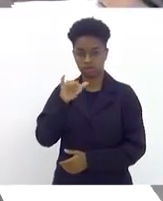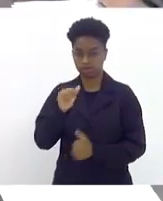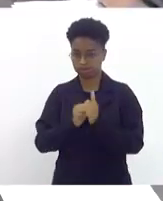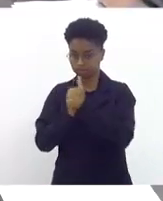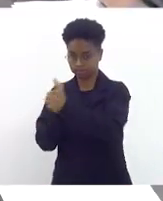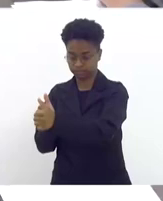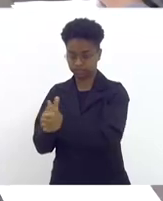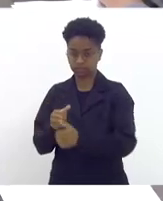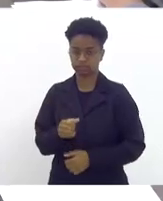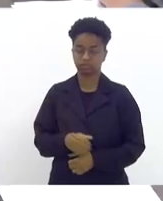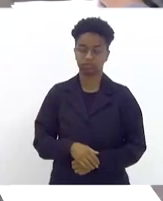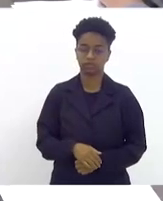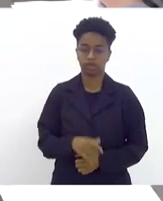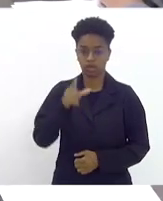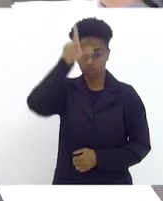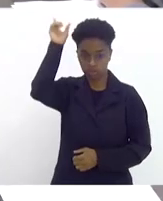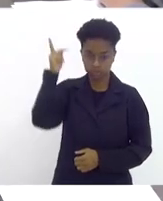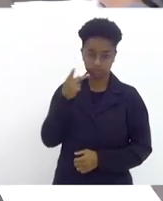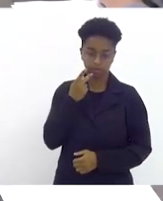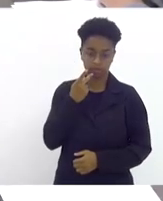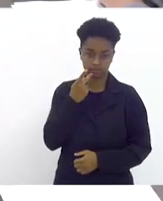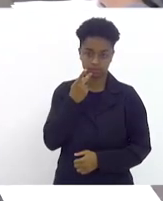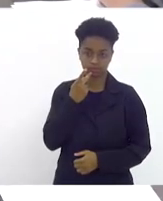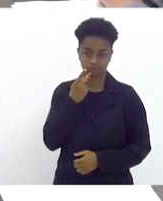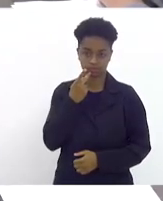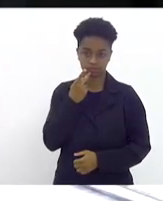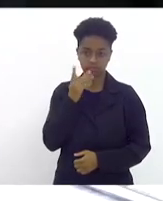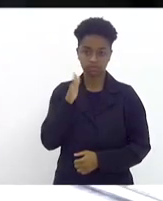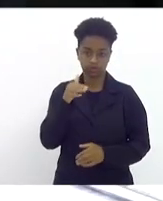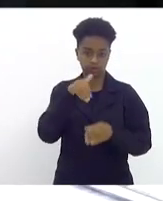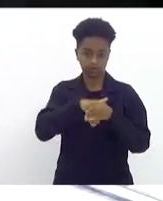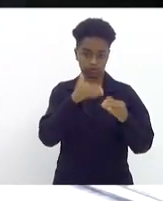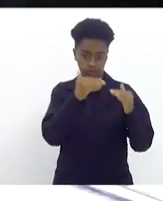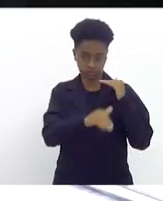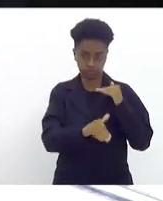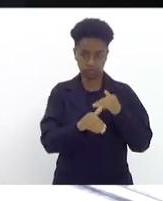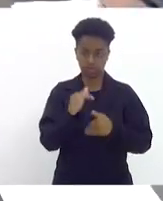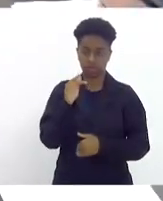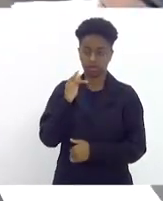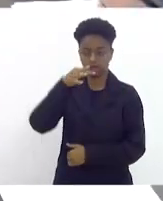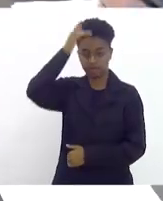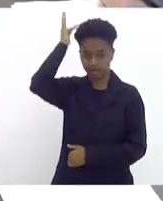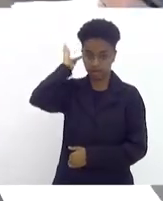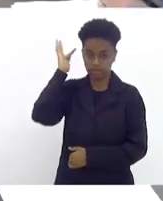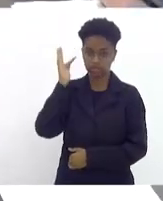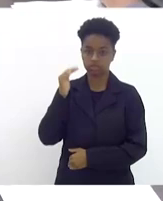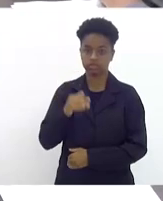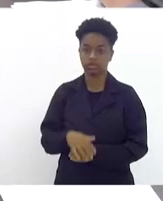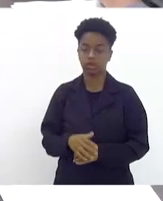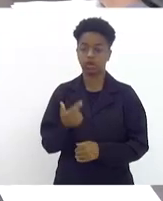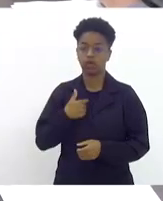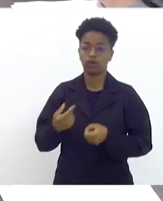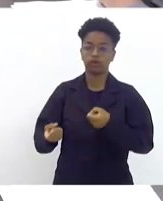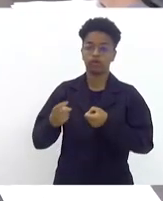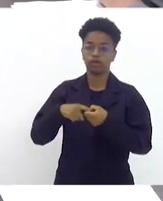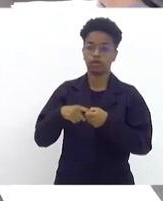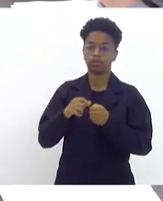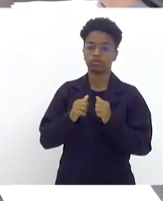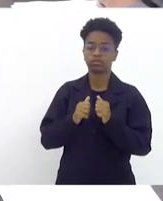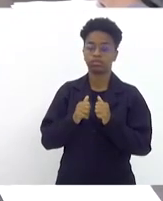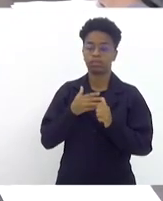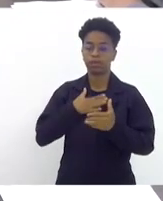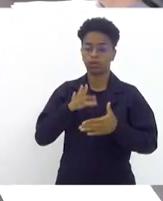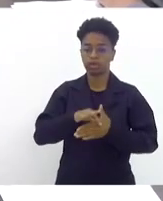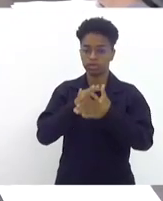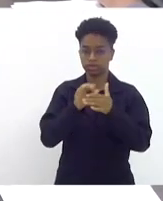como vota Deputado Luiz Paulo já já é o voto de divergência como Deputado Fred Pacheco voltando a regularidade eu volto com meu líder de